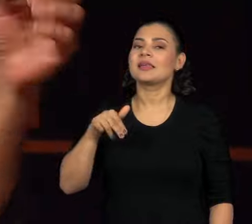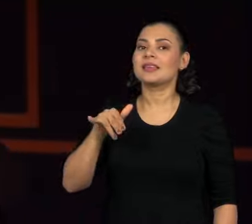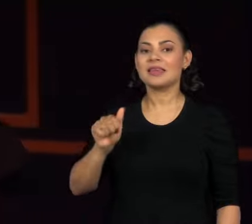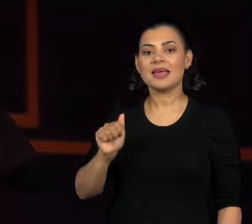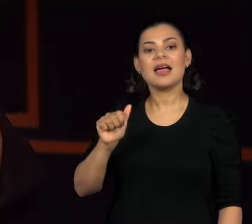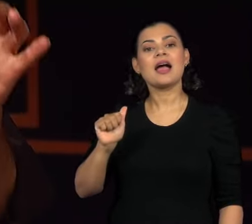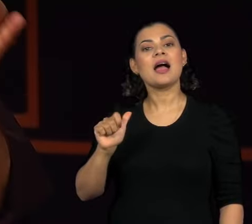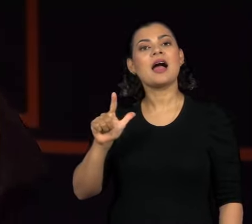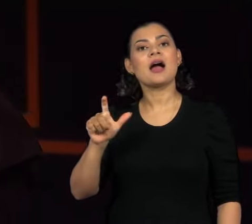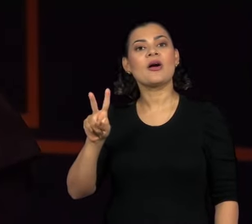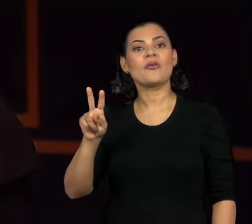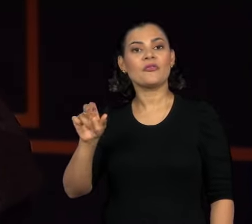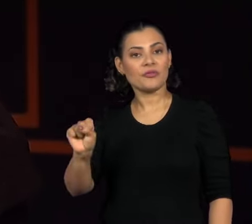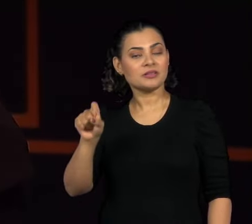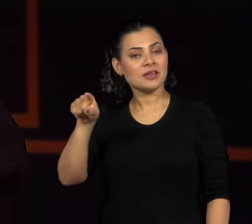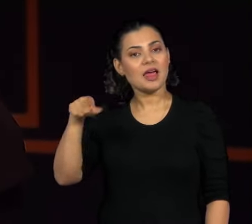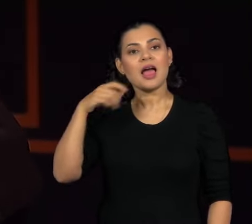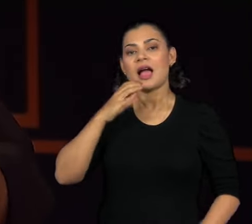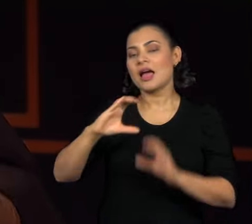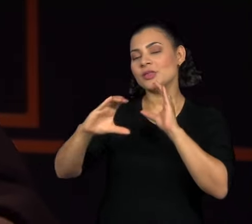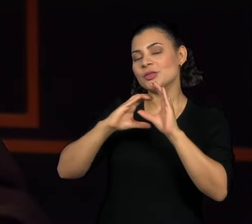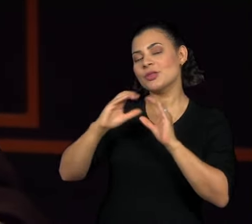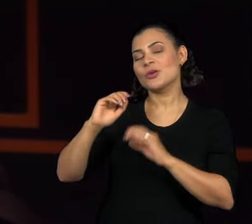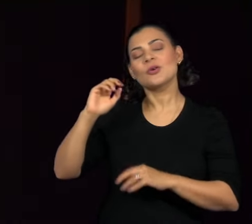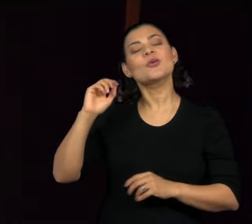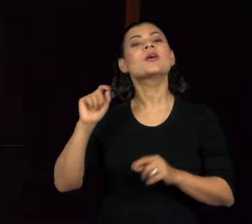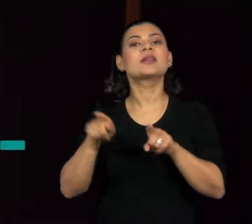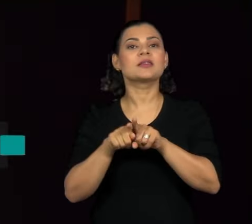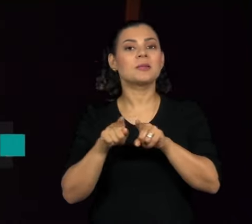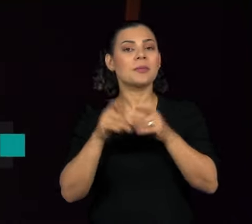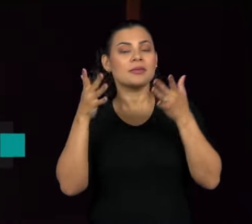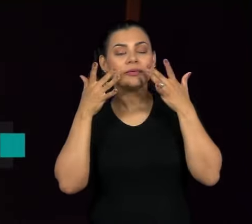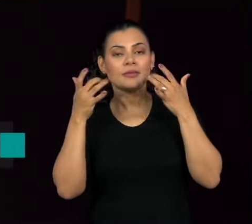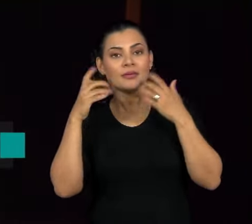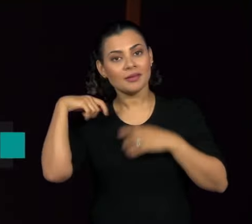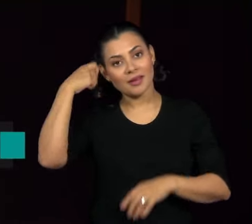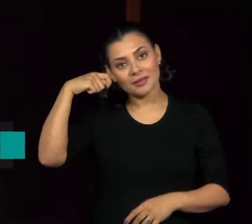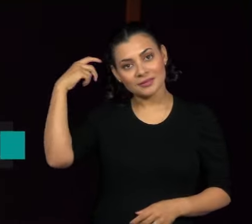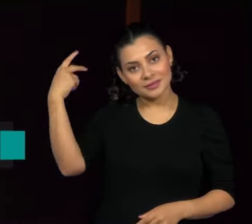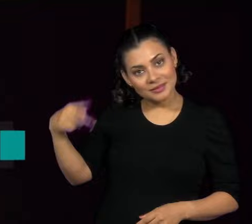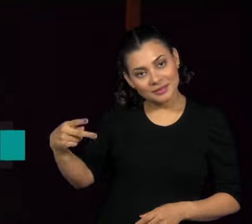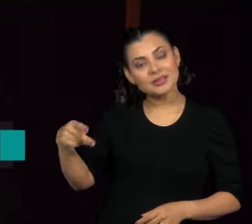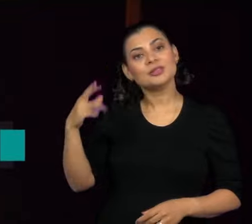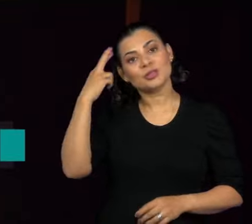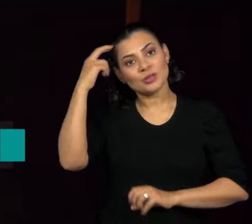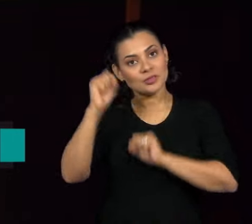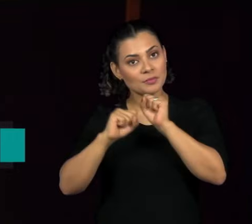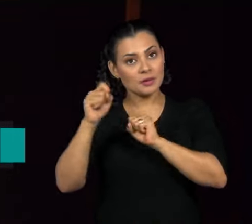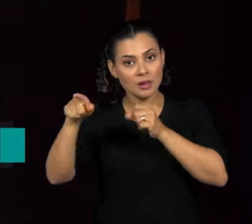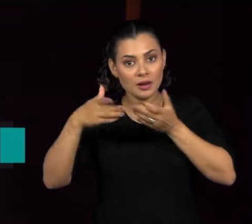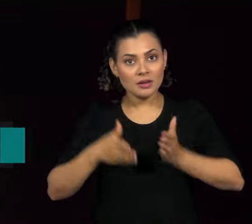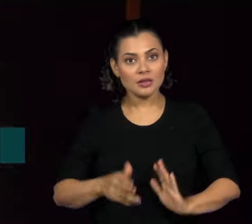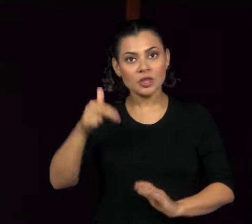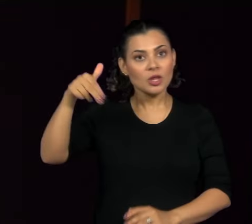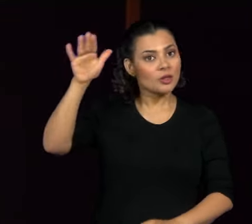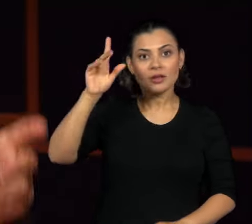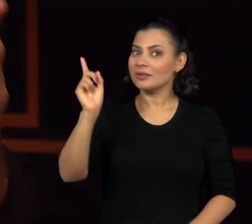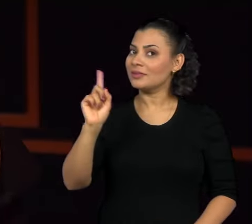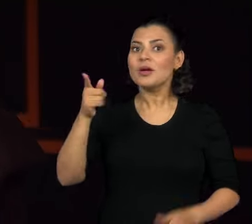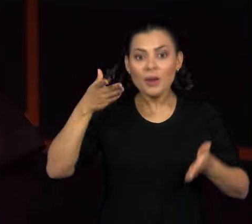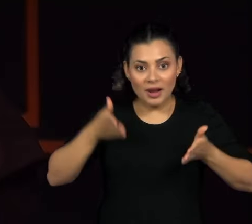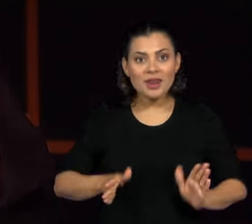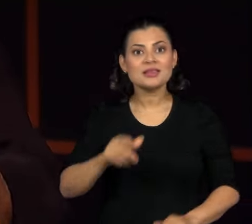Alves, cantora, atriz, empresária. Que muita gente pensa que nasceu no Nordeste, mas na verdade ela é